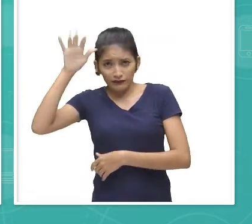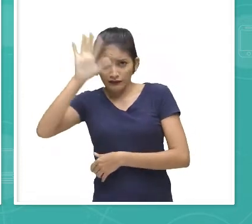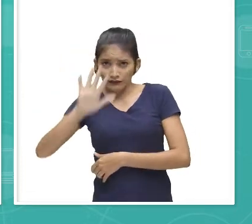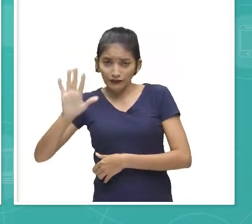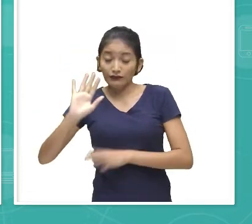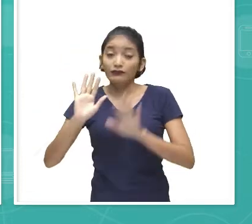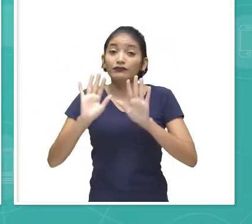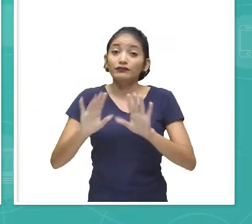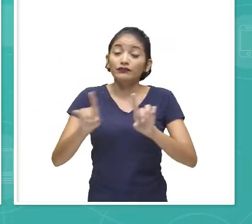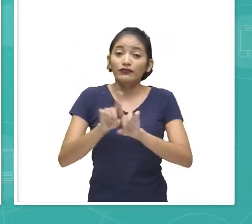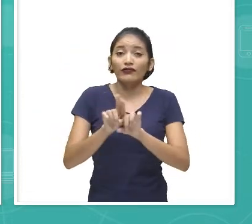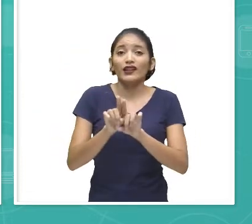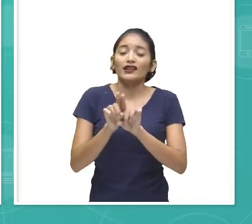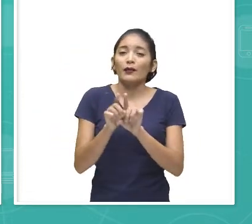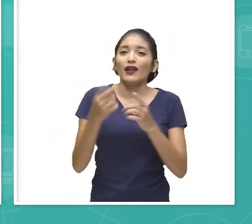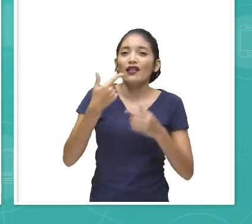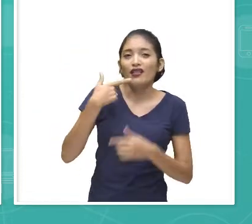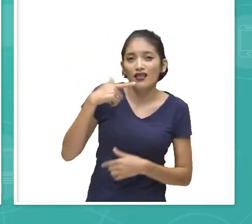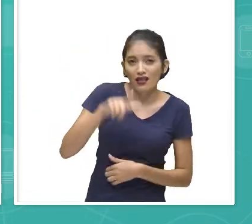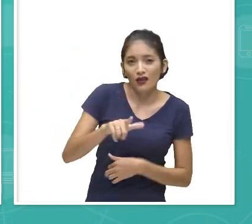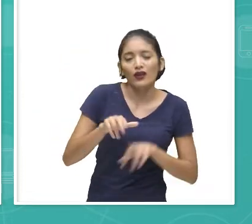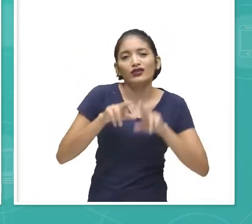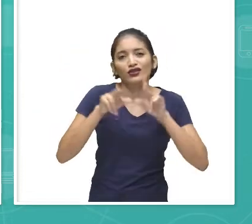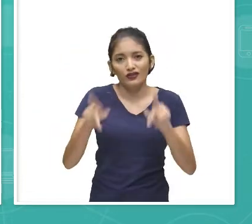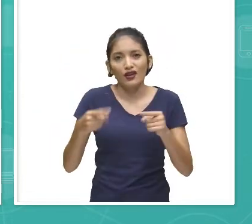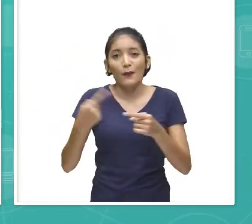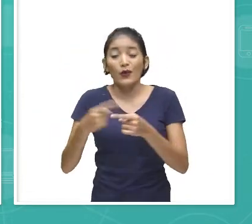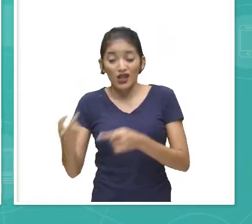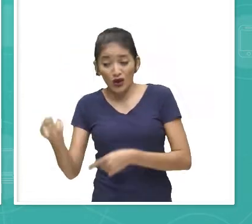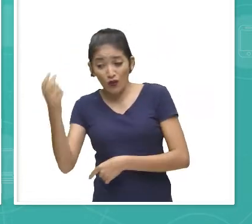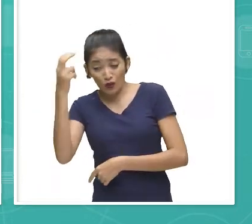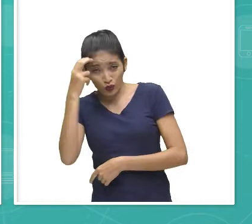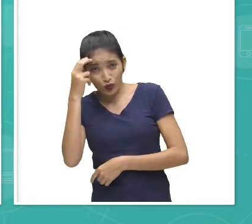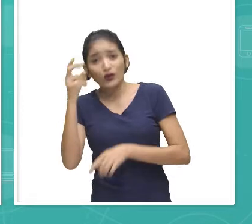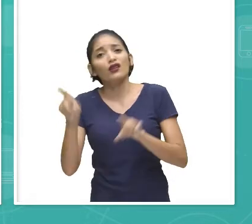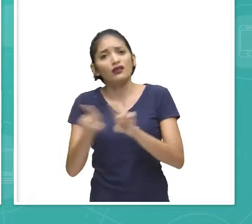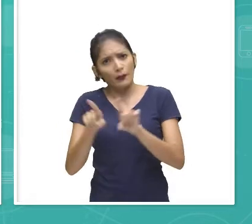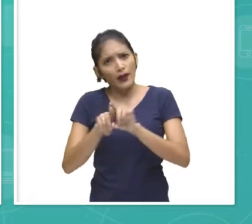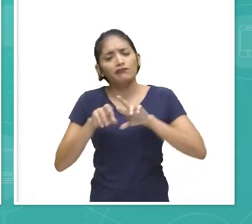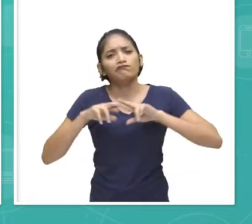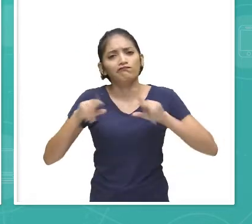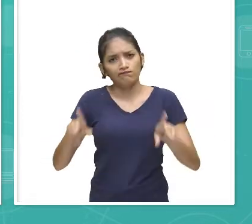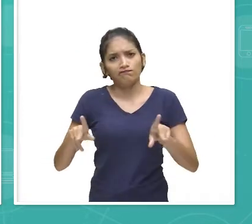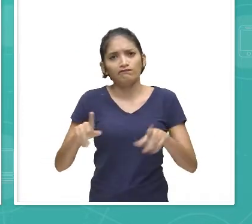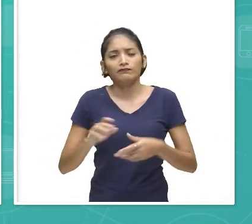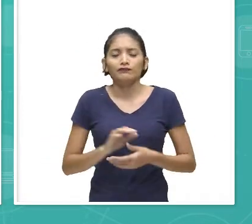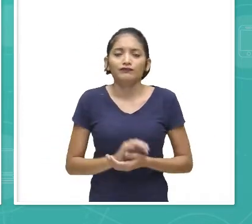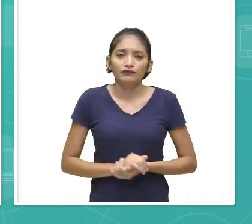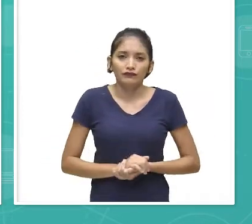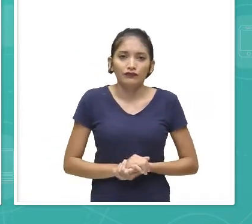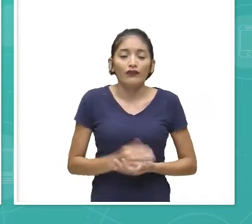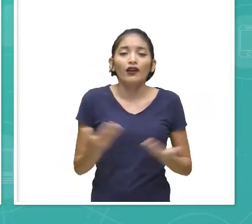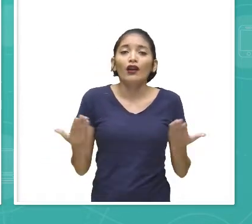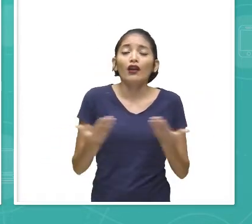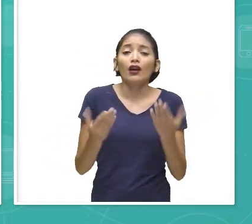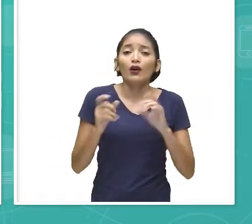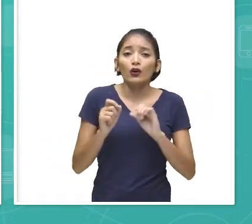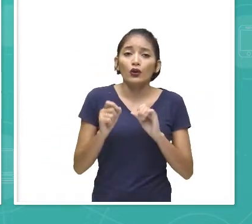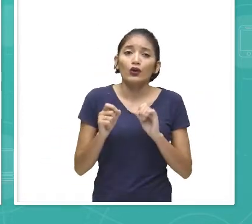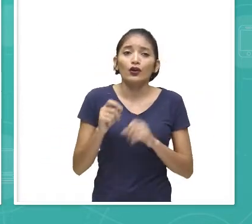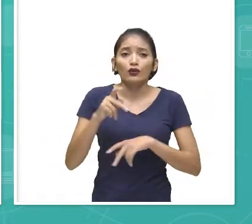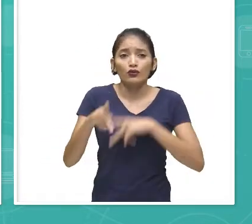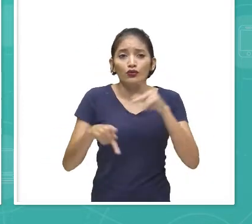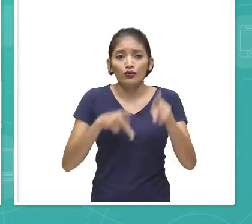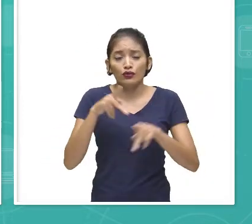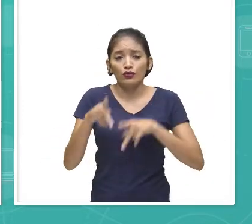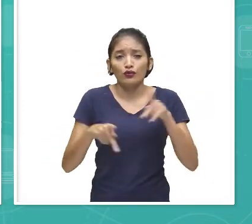isso, várias línguas diferentes, porque são várias culturas, tá? E a gente vai começar falando aqui dos povos bantus,